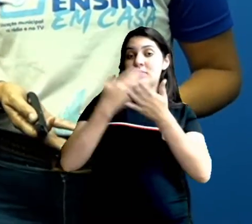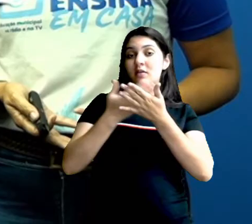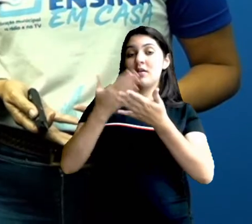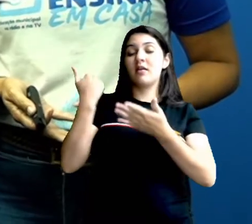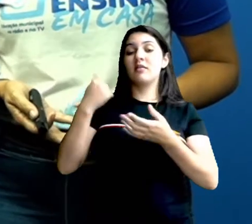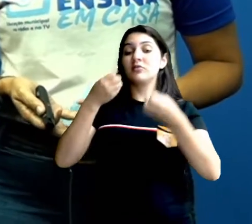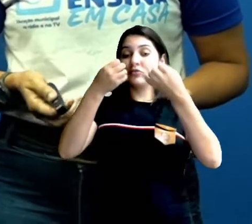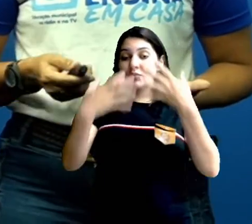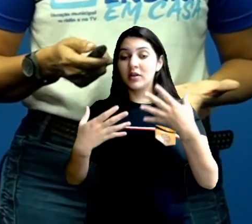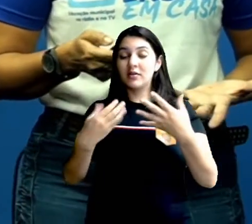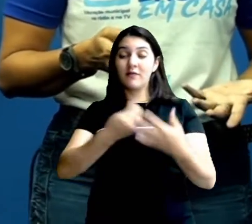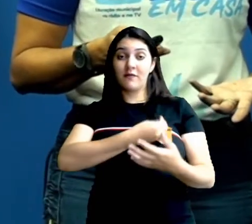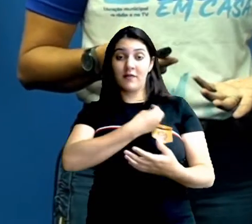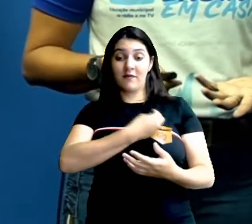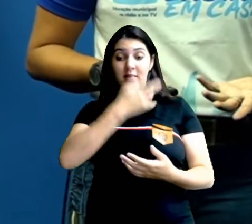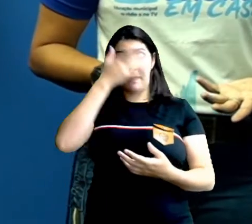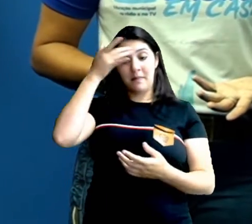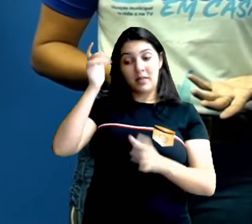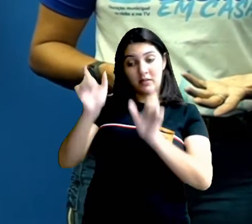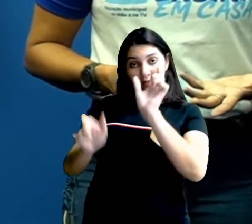vivida pelos personagens.